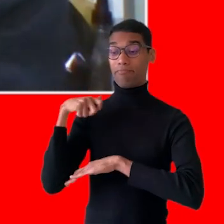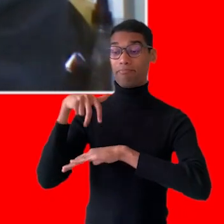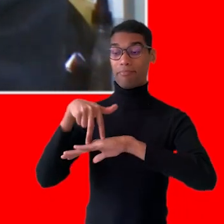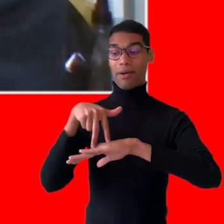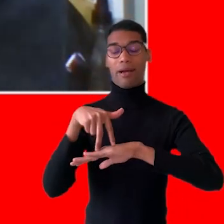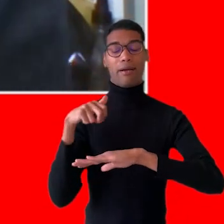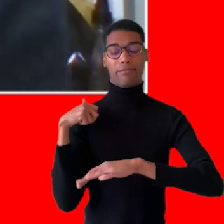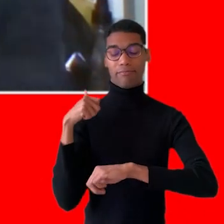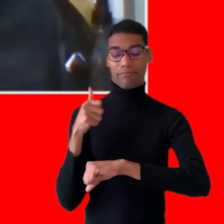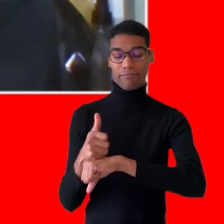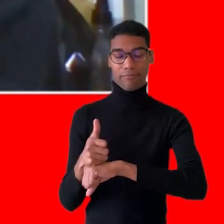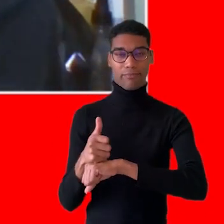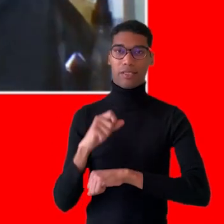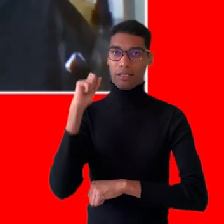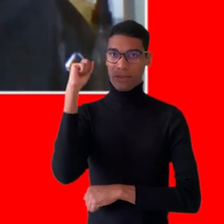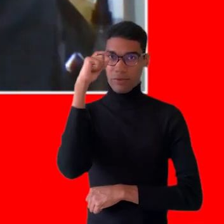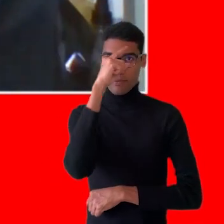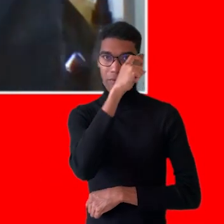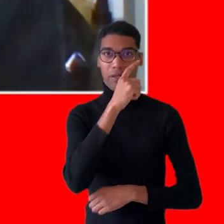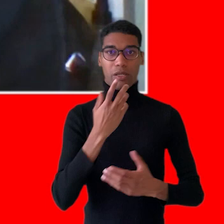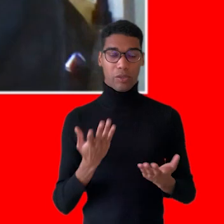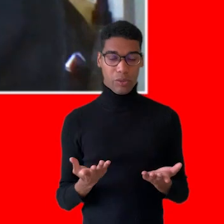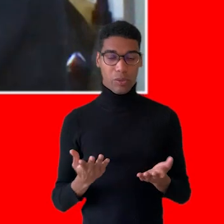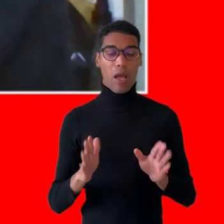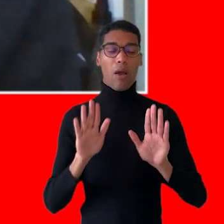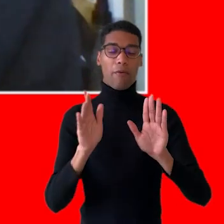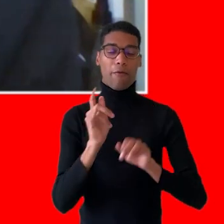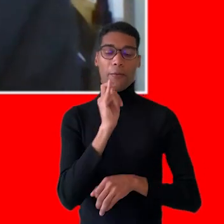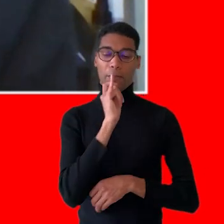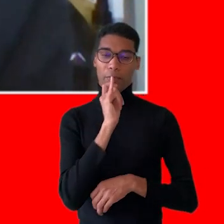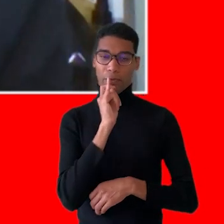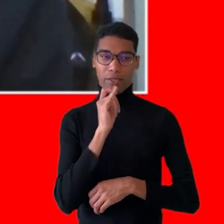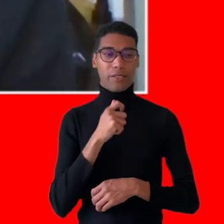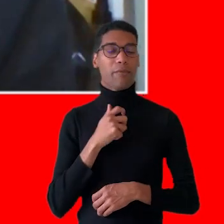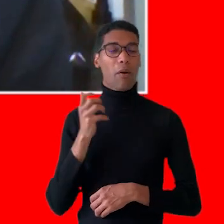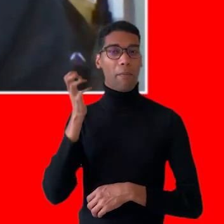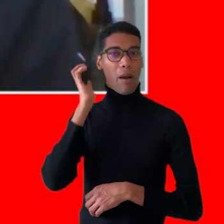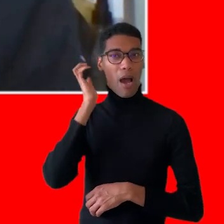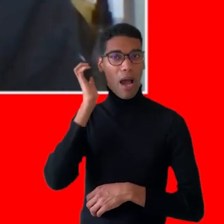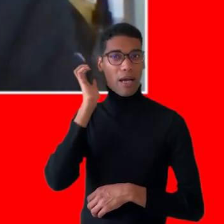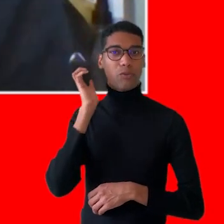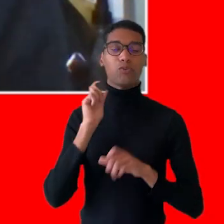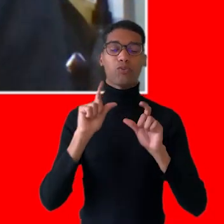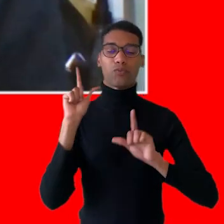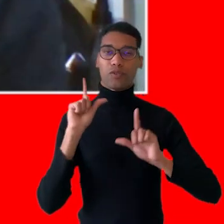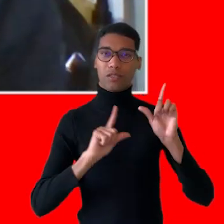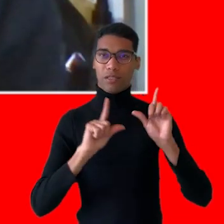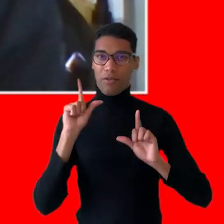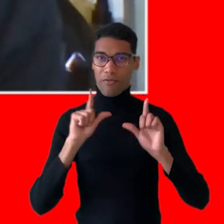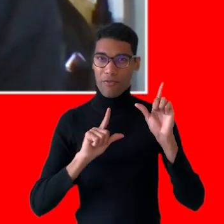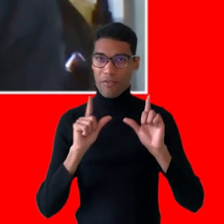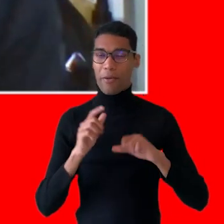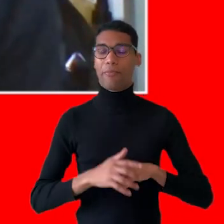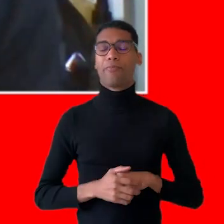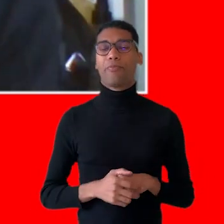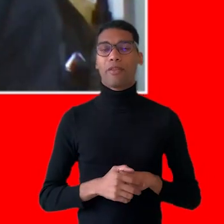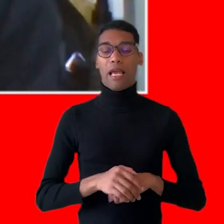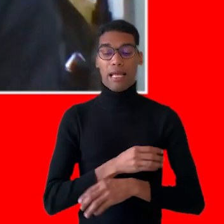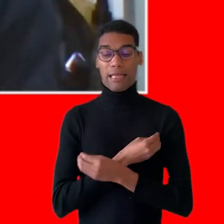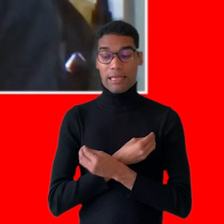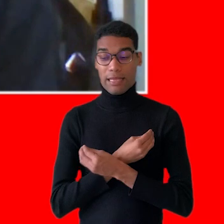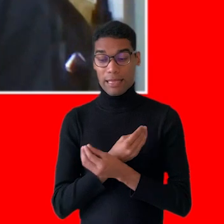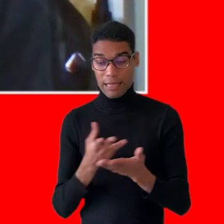poder. Porque quem, por exemplo, dá concessão de rádio, TV,